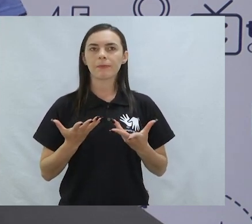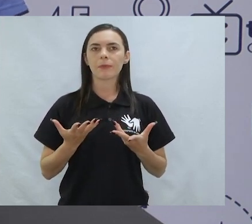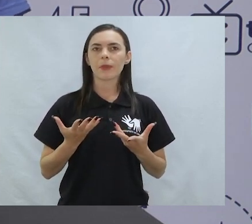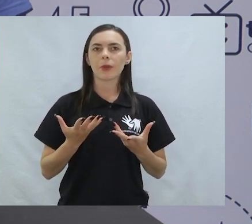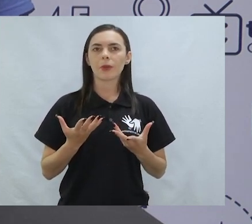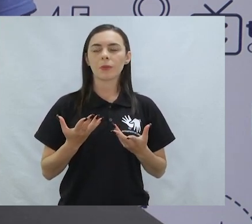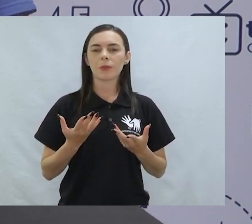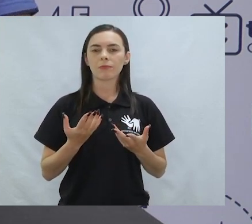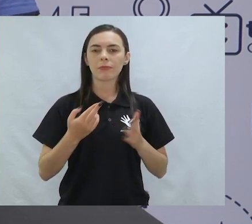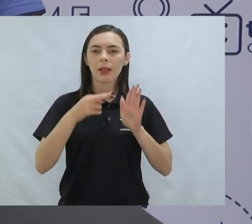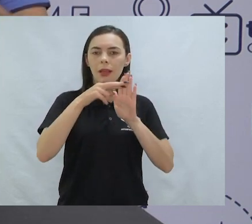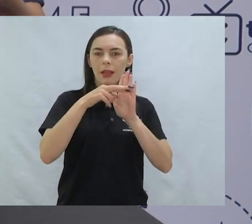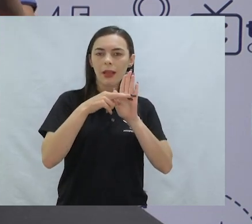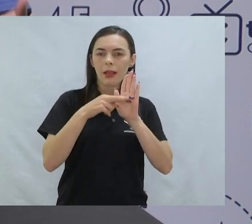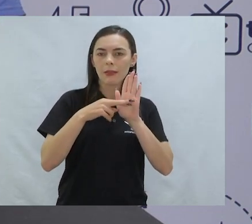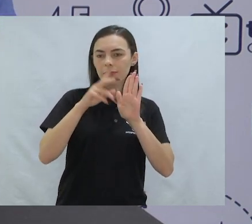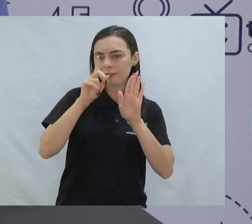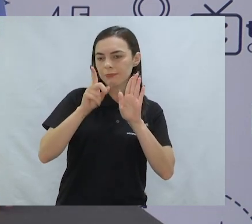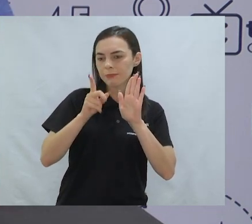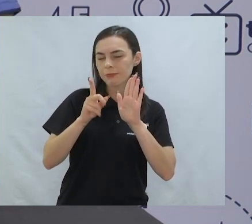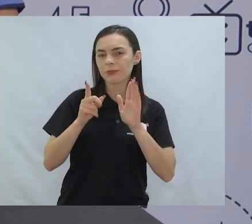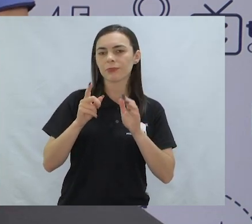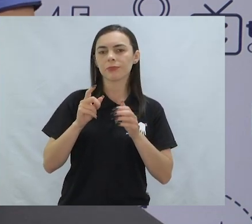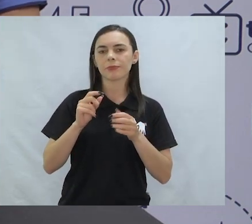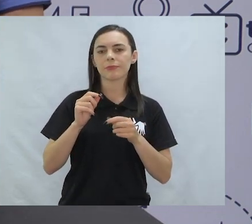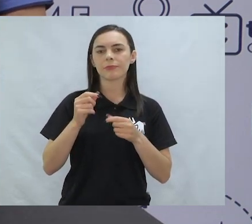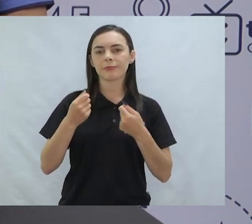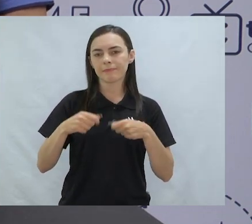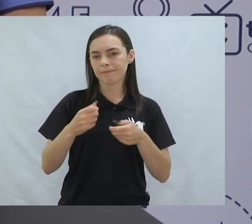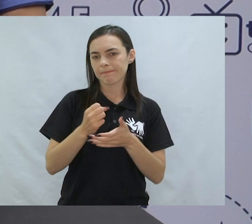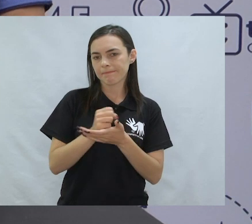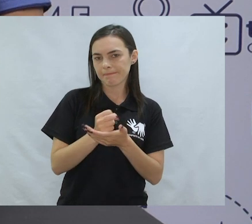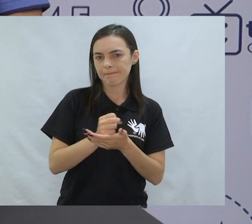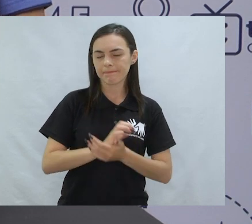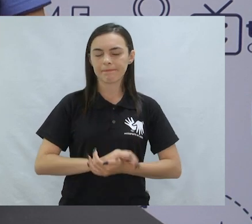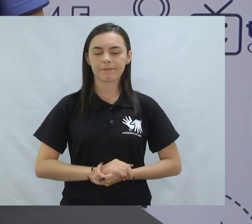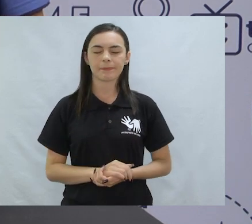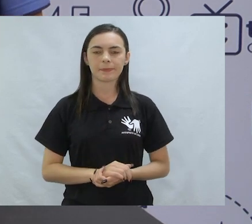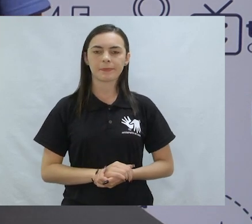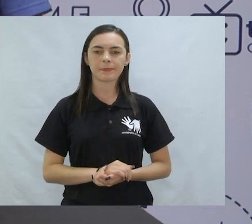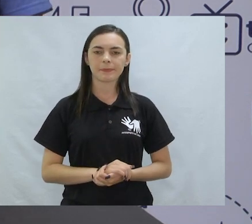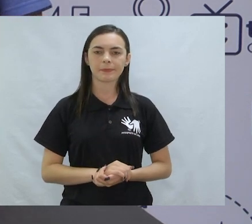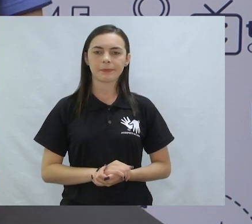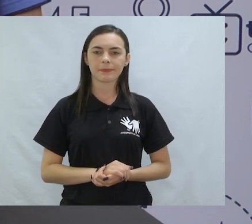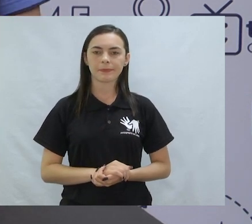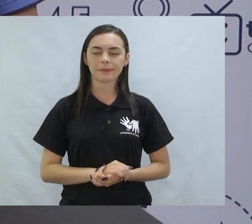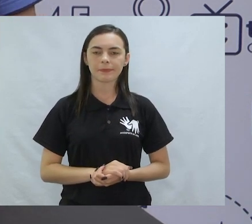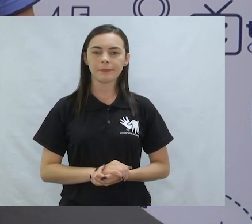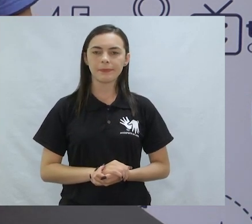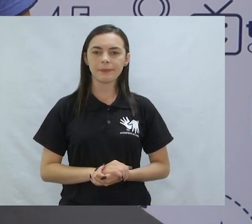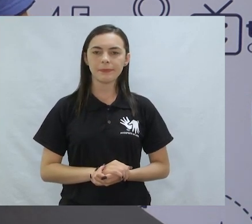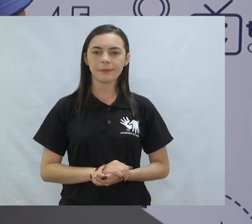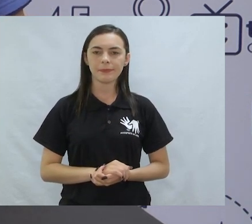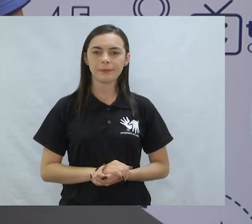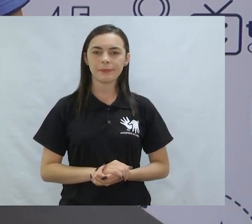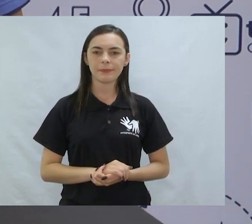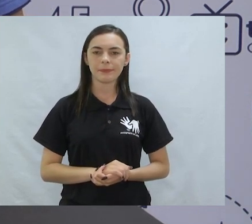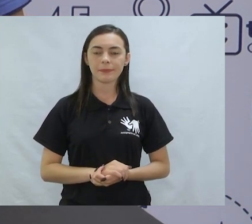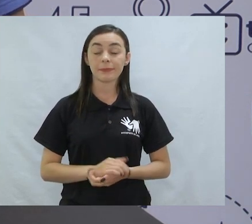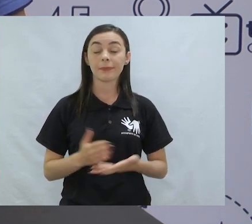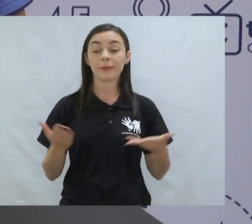nós foi estipulado para desenvolver aquele jogo. Muito bom. E